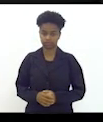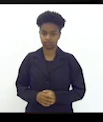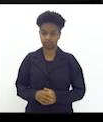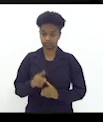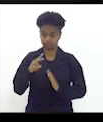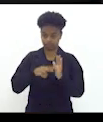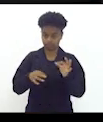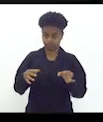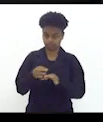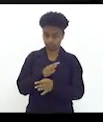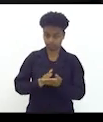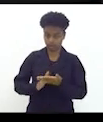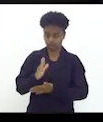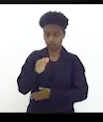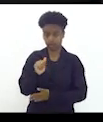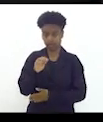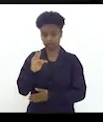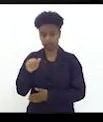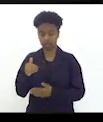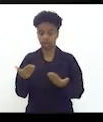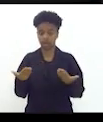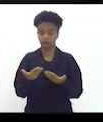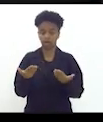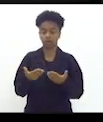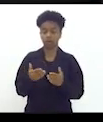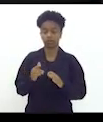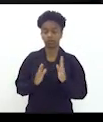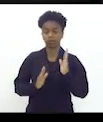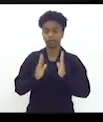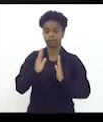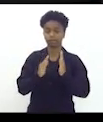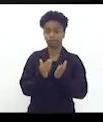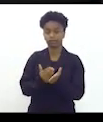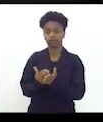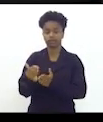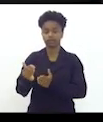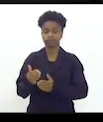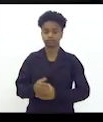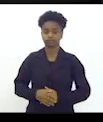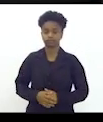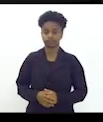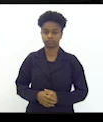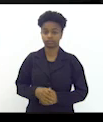Lida e aprovada a ata, passa-se ao expediente inicial.